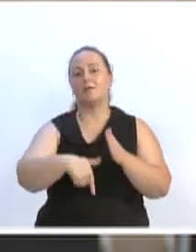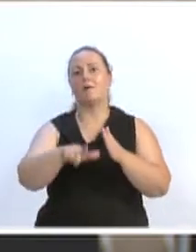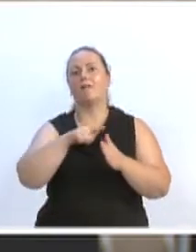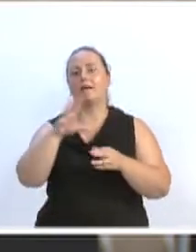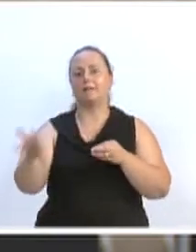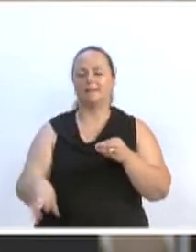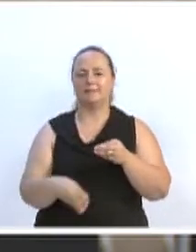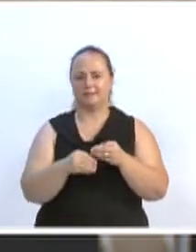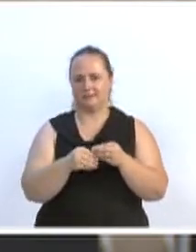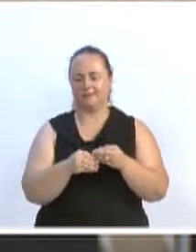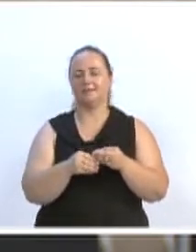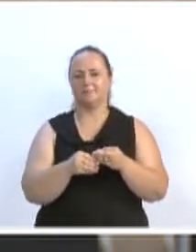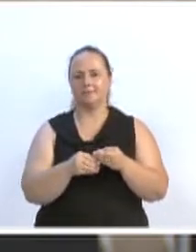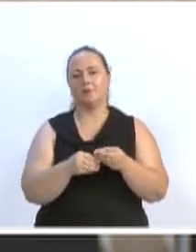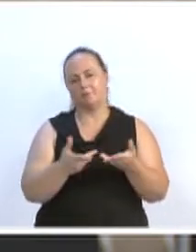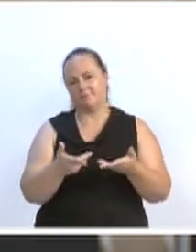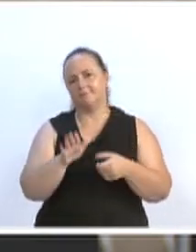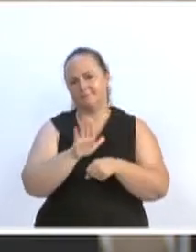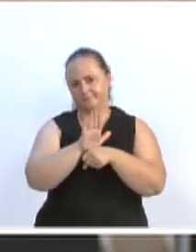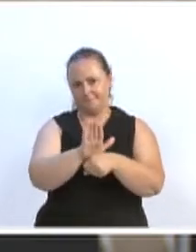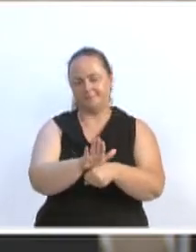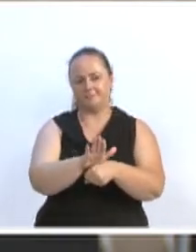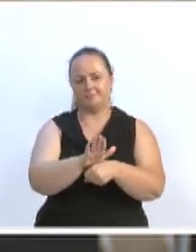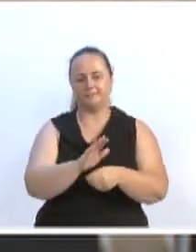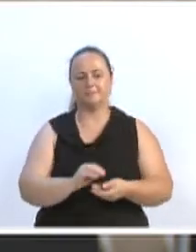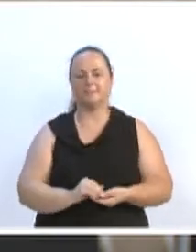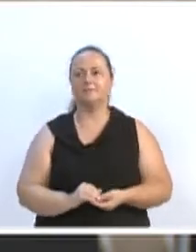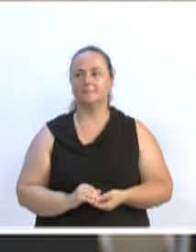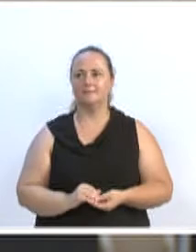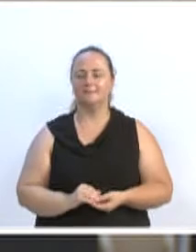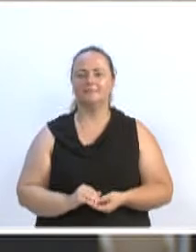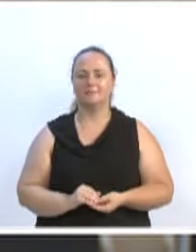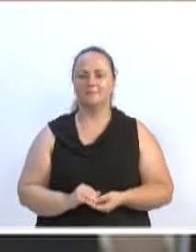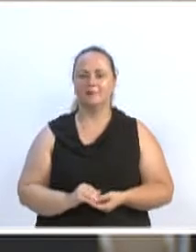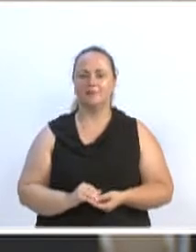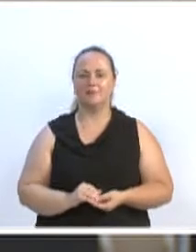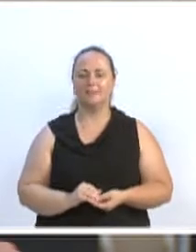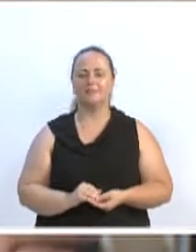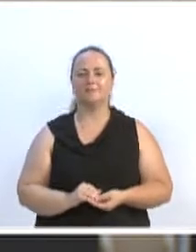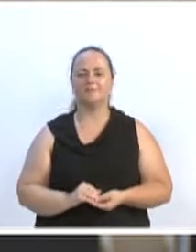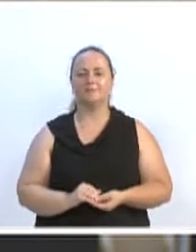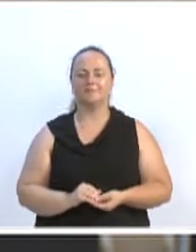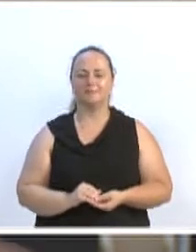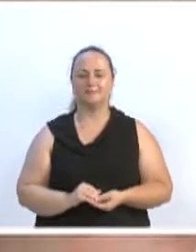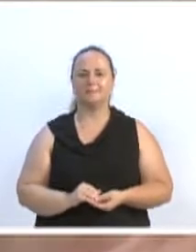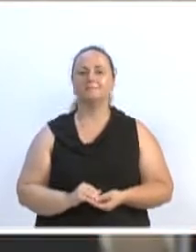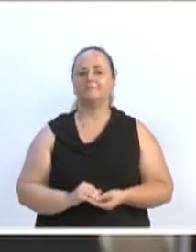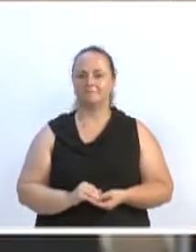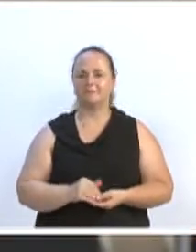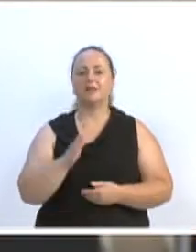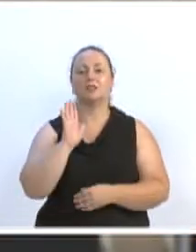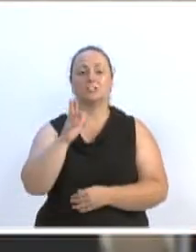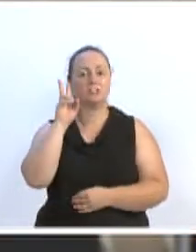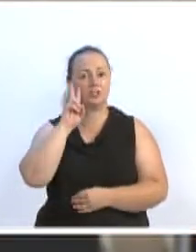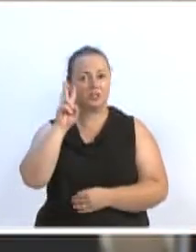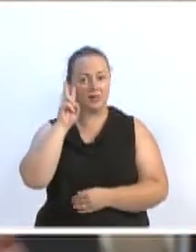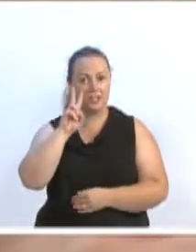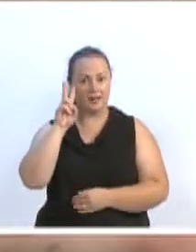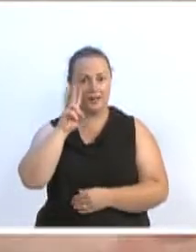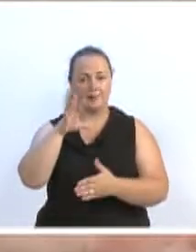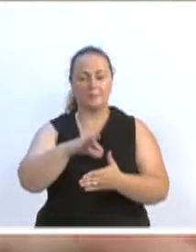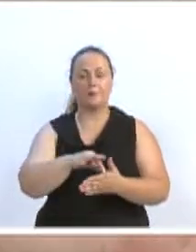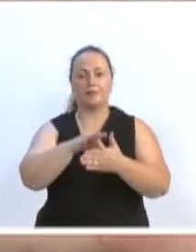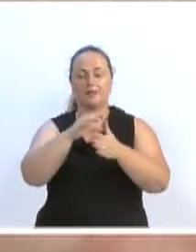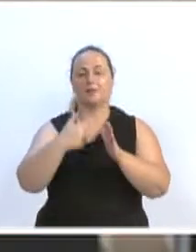para contribuir o pronunciamento vossa excelência tratar de hoje é uma situação que me recordo o ex-líder do governo se o vizinho já falava sobre